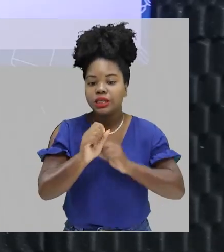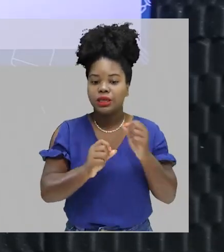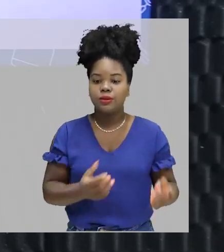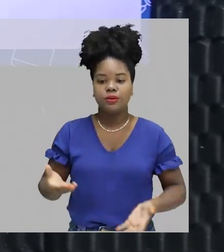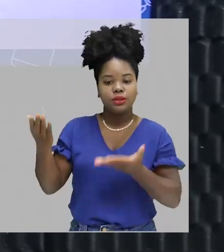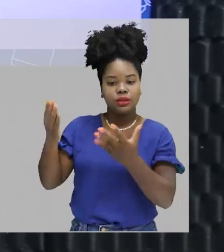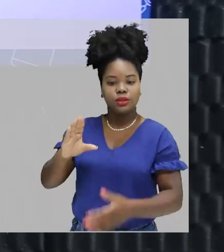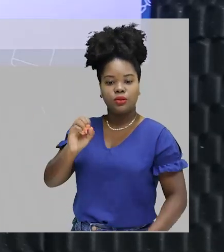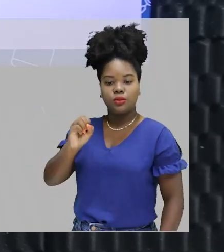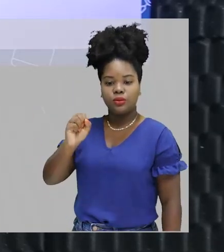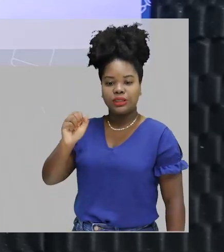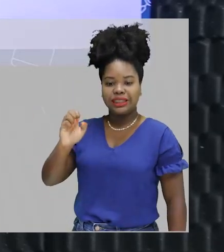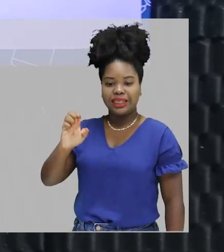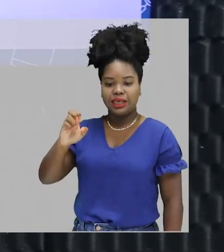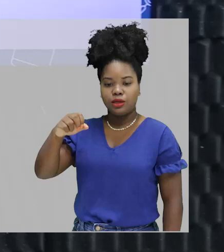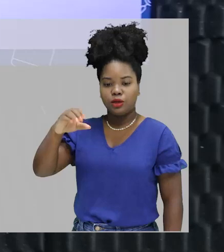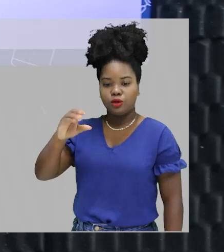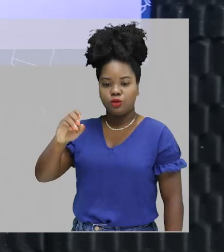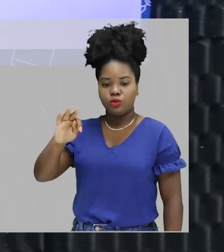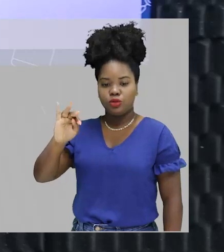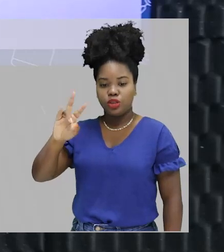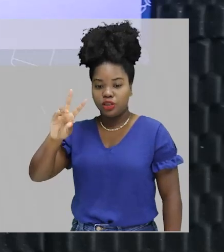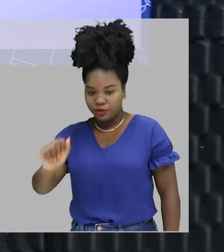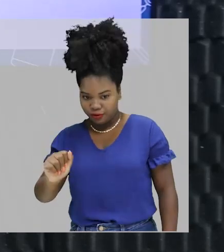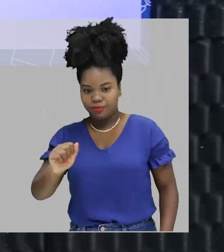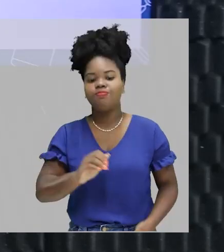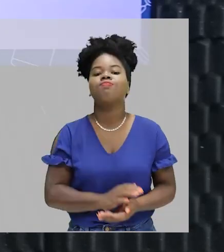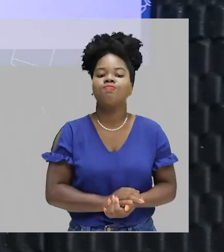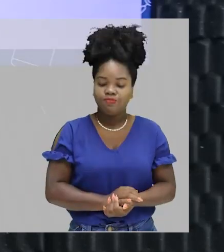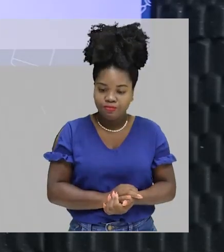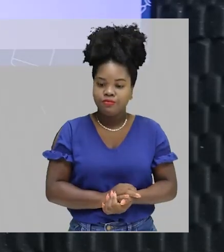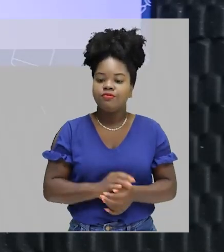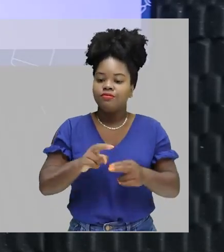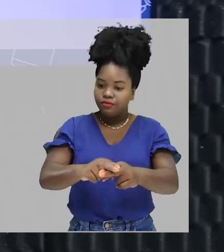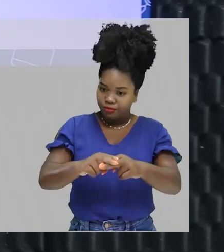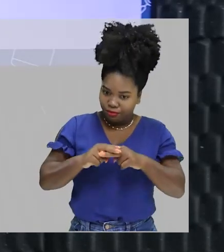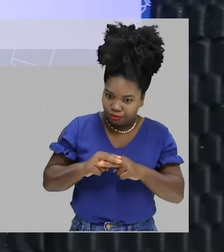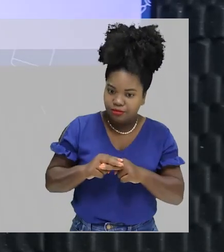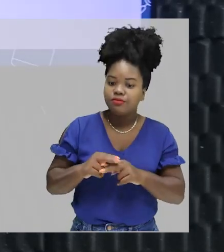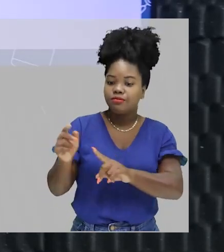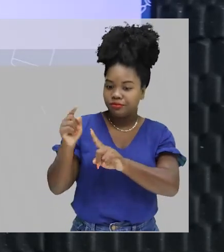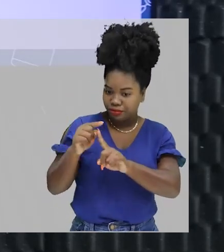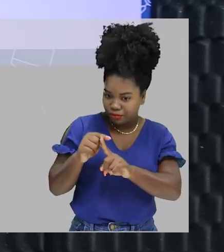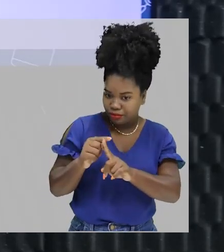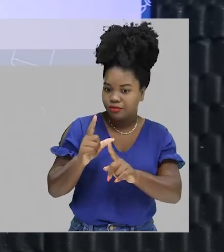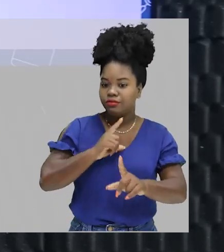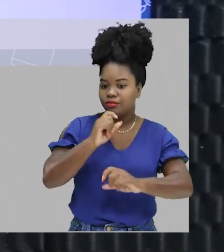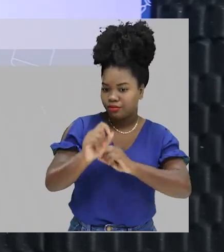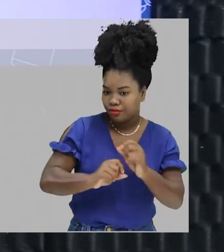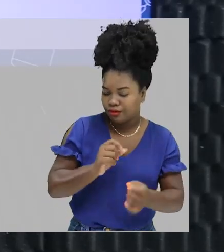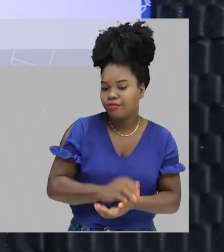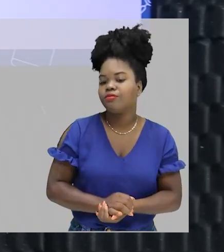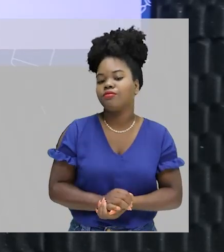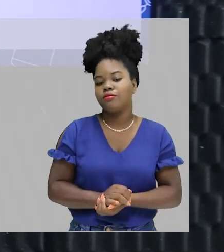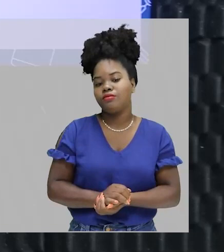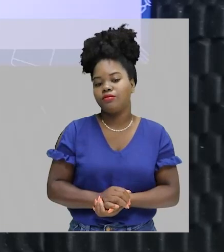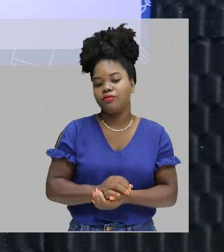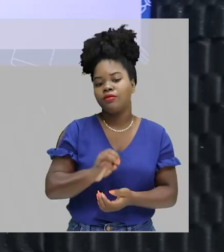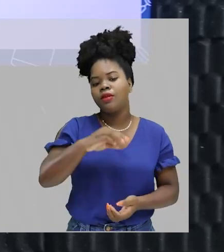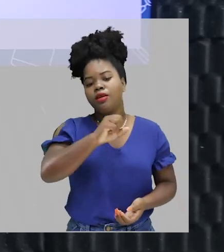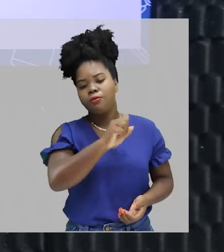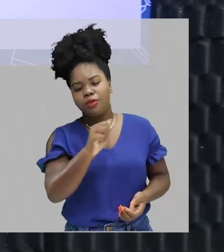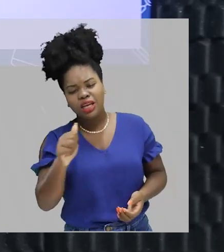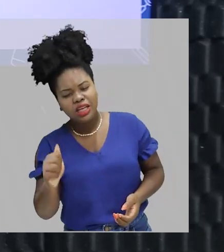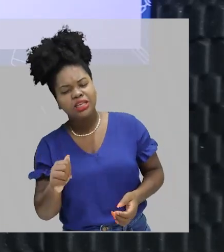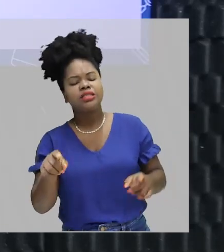reações consecutivas. E a partir dessas reações consecutivas, nós vamos determinar ou a massa de um